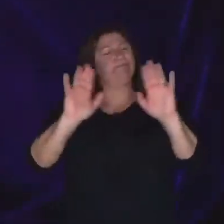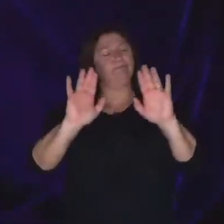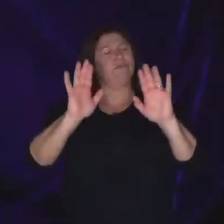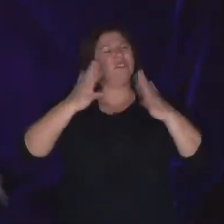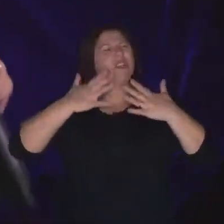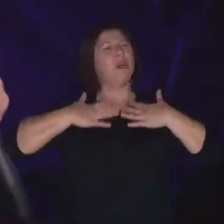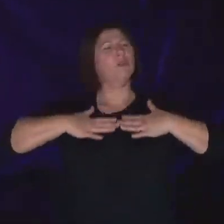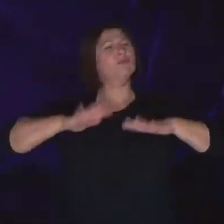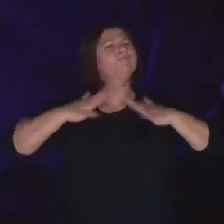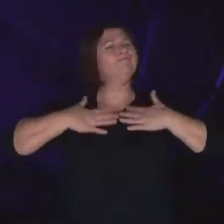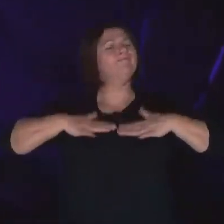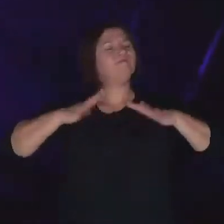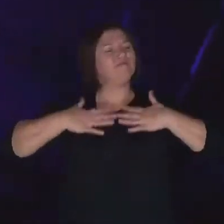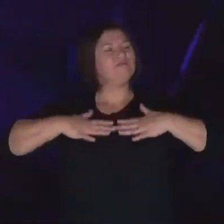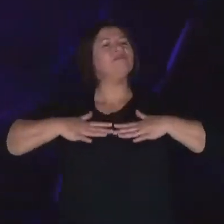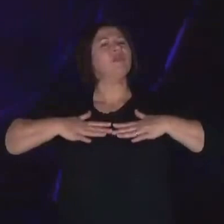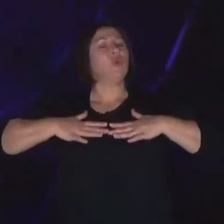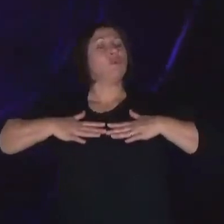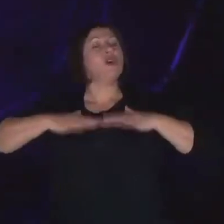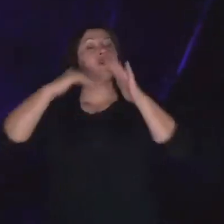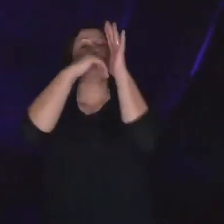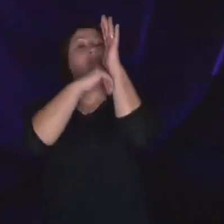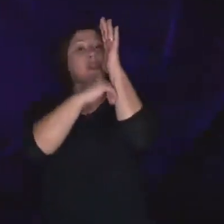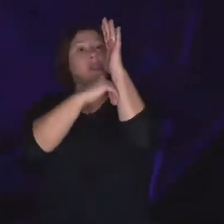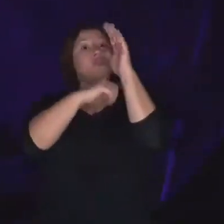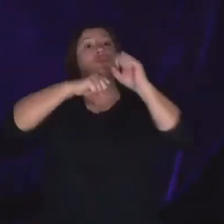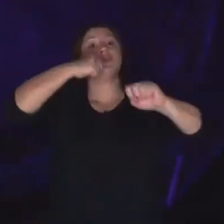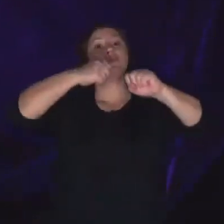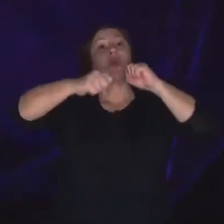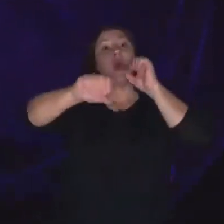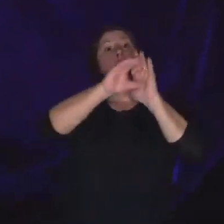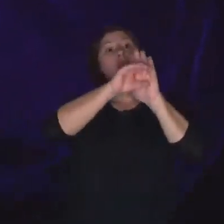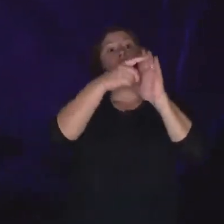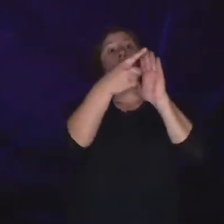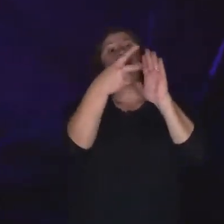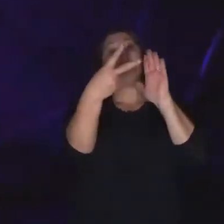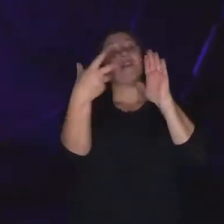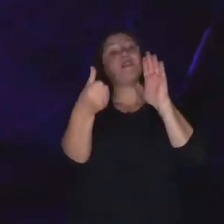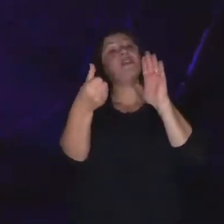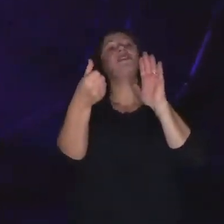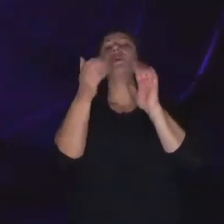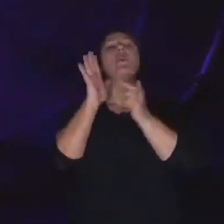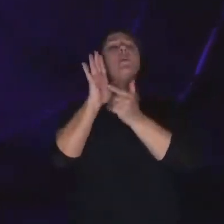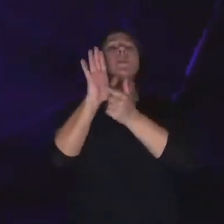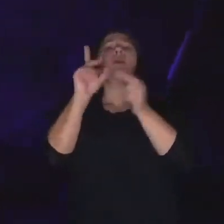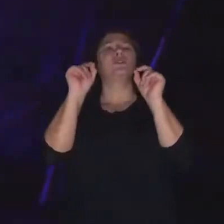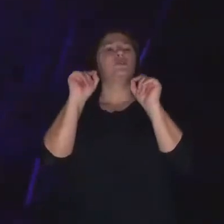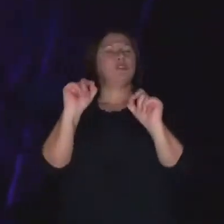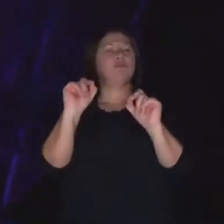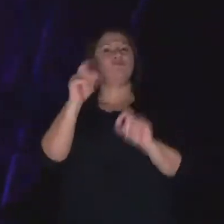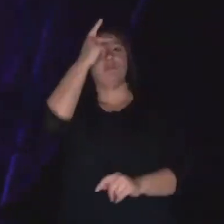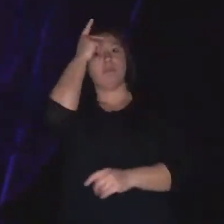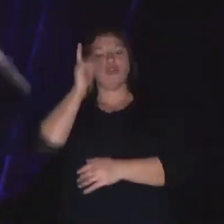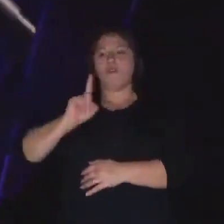Aqui está o segredo do Salmo 126. Aqueles que vão semeando chorando. O lance não é apenas chorar. Todos nós estamos chorando